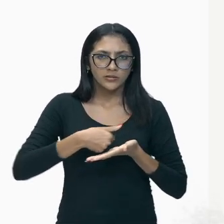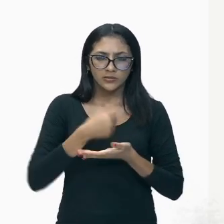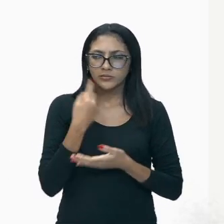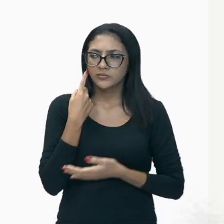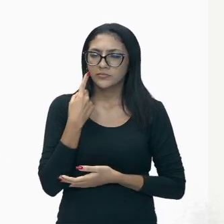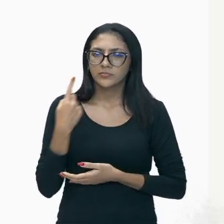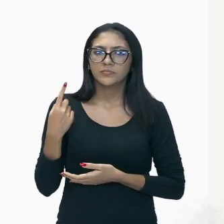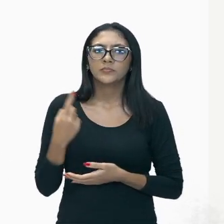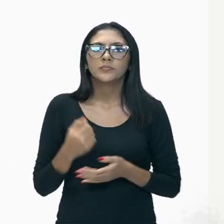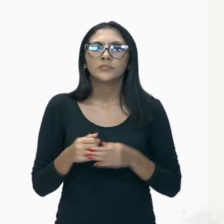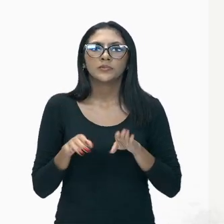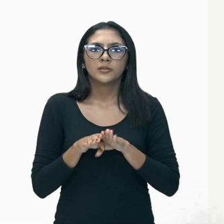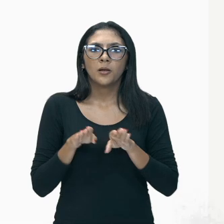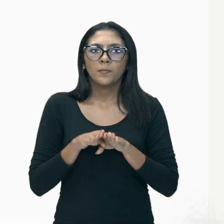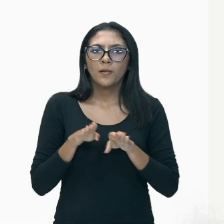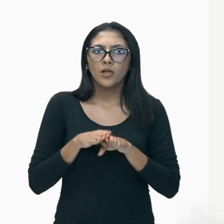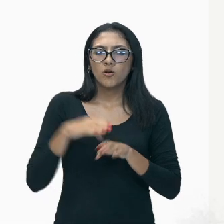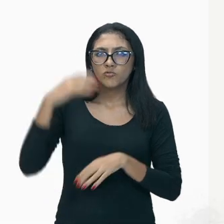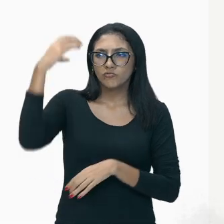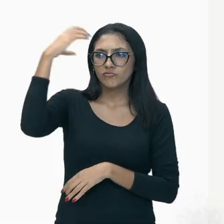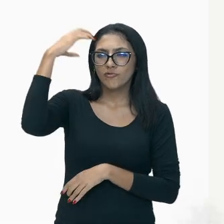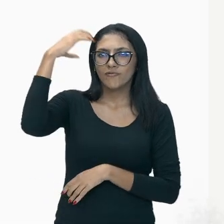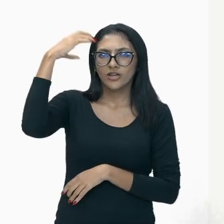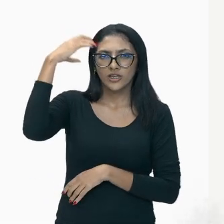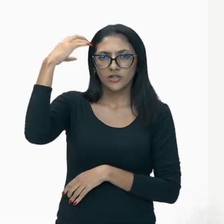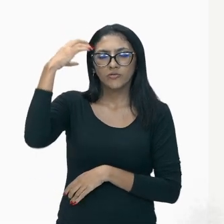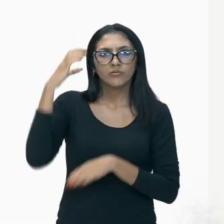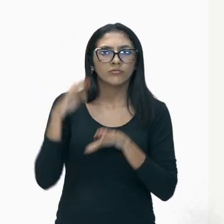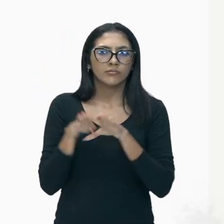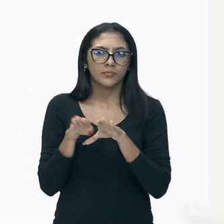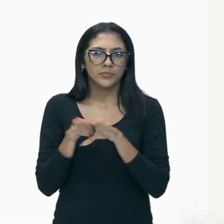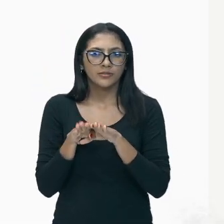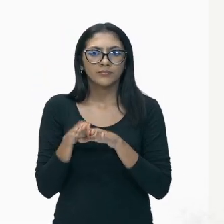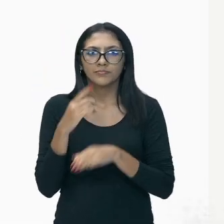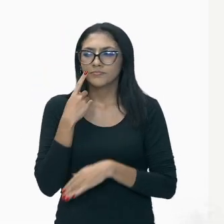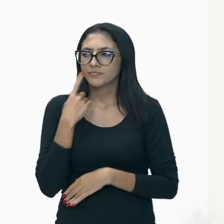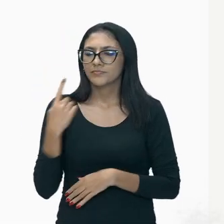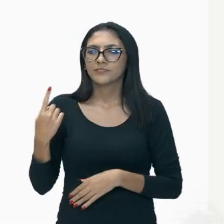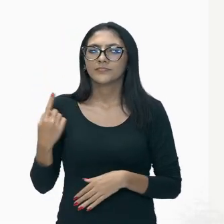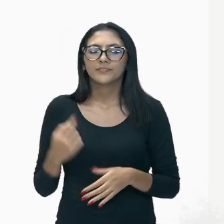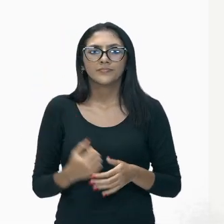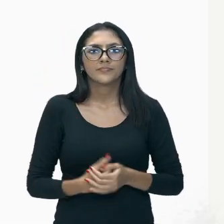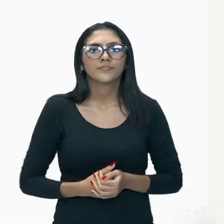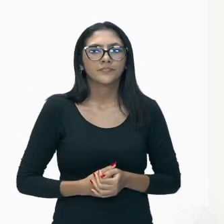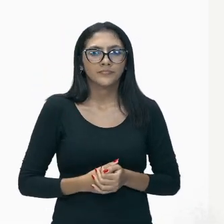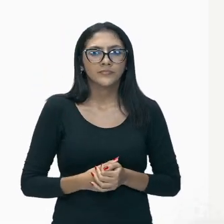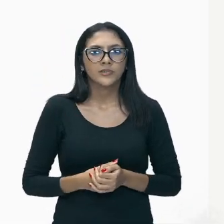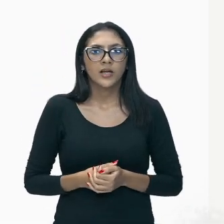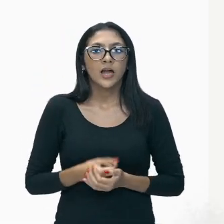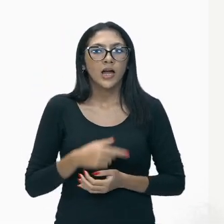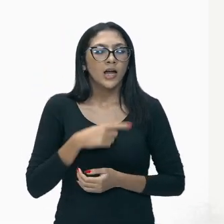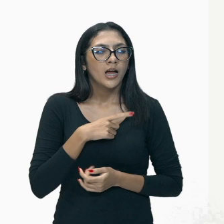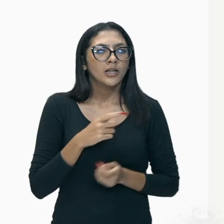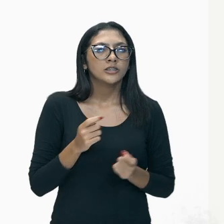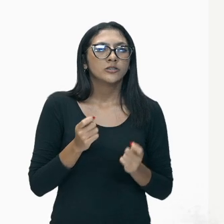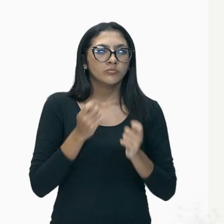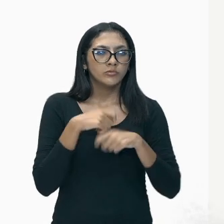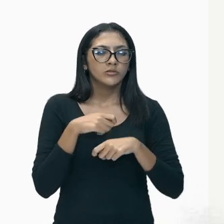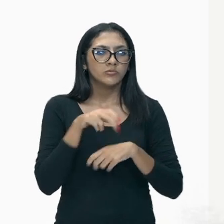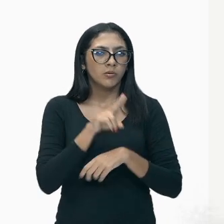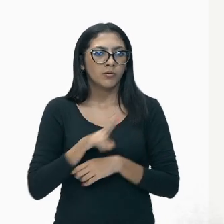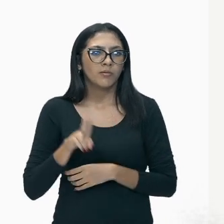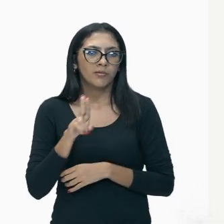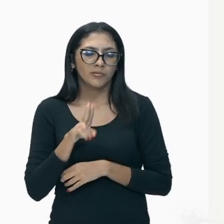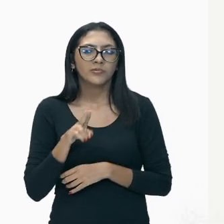1320, o chuveiro. Vejam aí que para termos a energia elétrica é possível